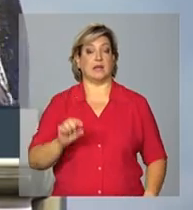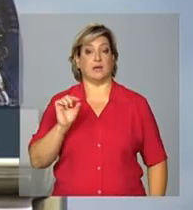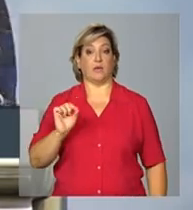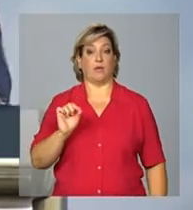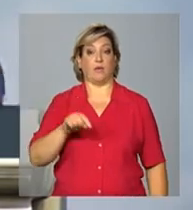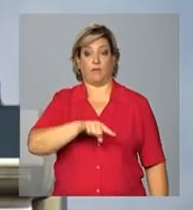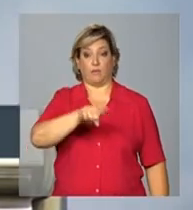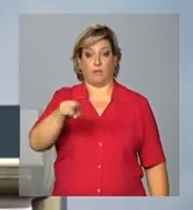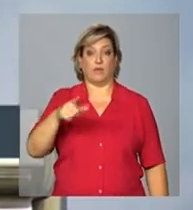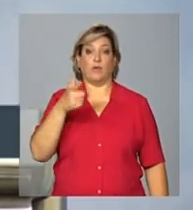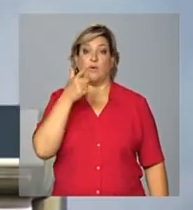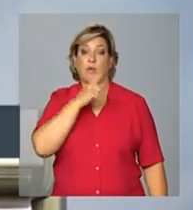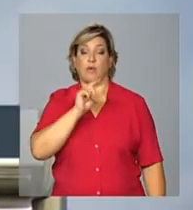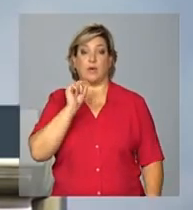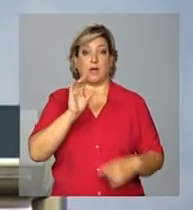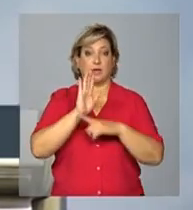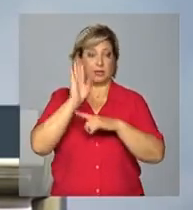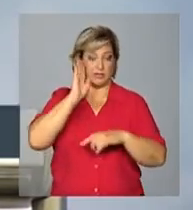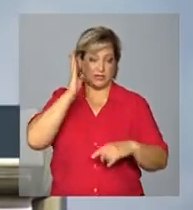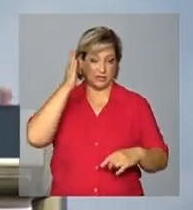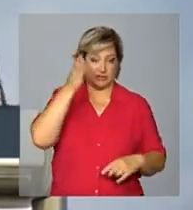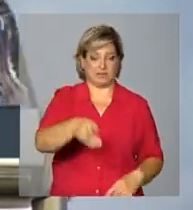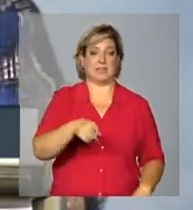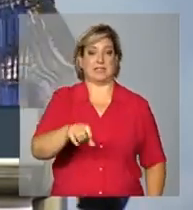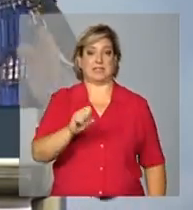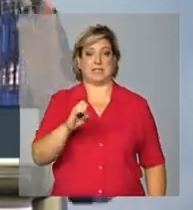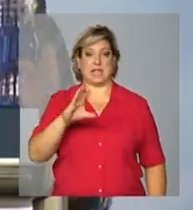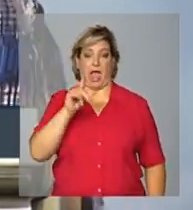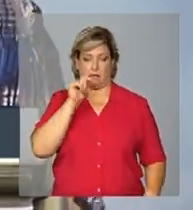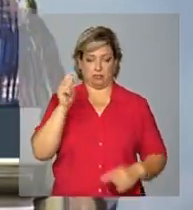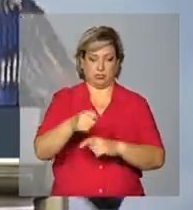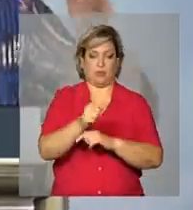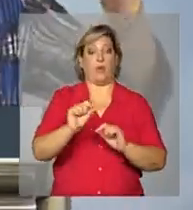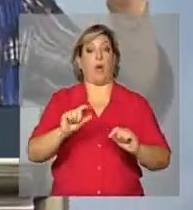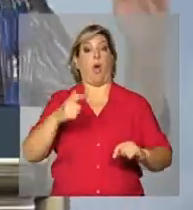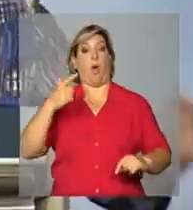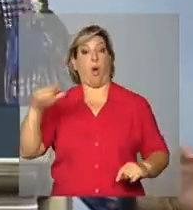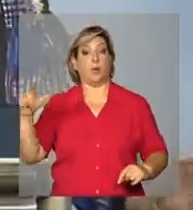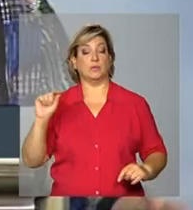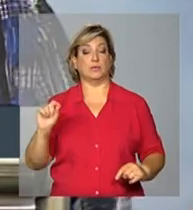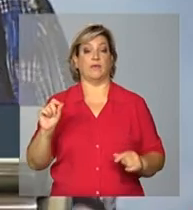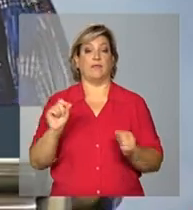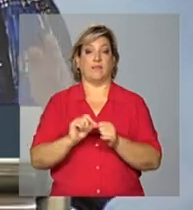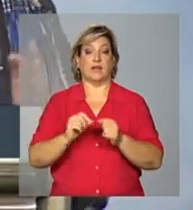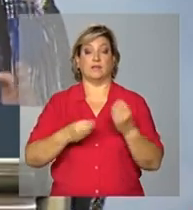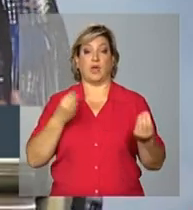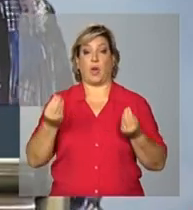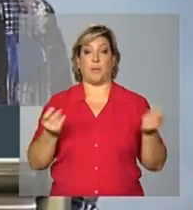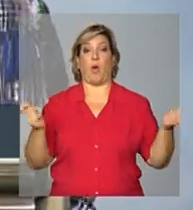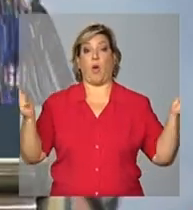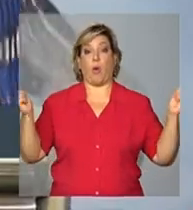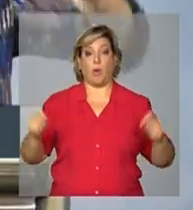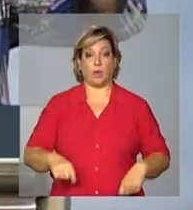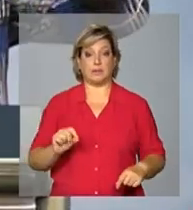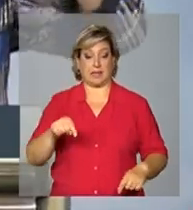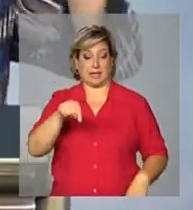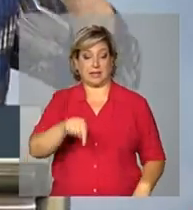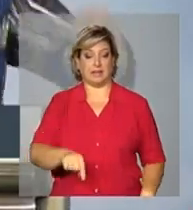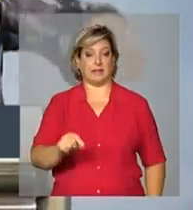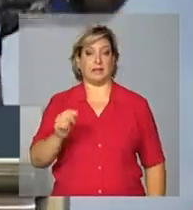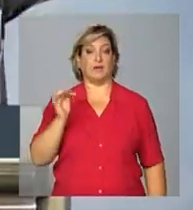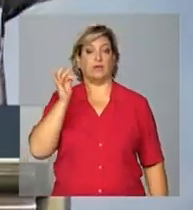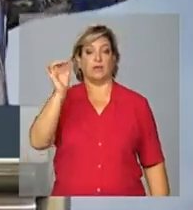você atira direto na seca. Outros, você cria condição para que aqui, quando